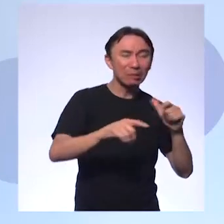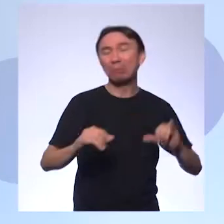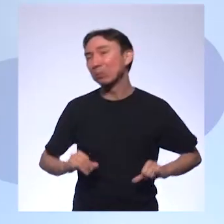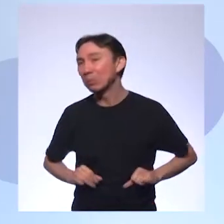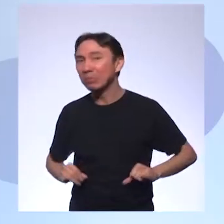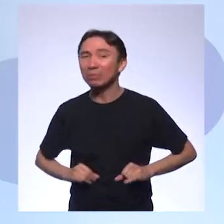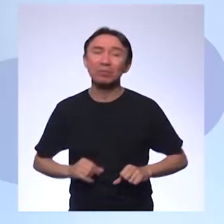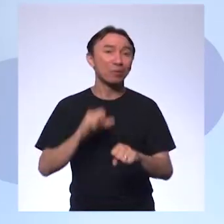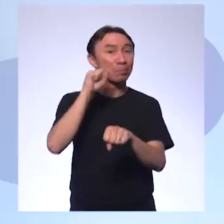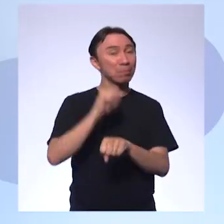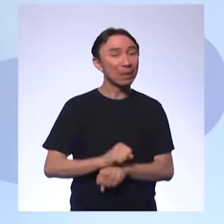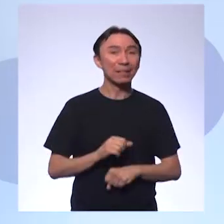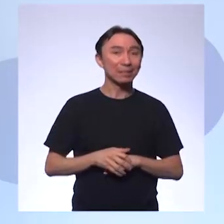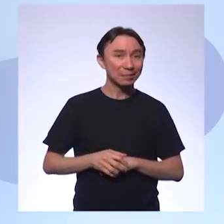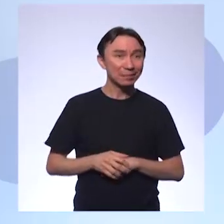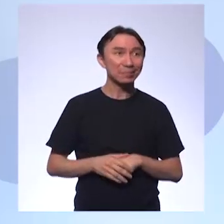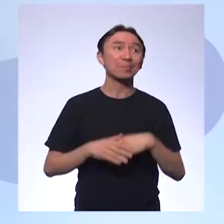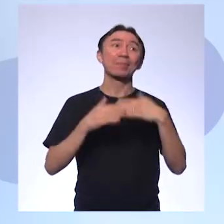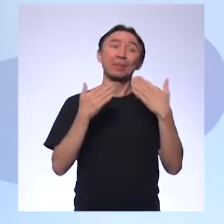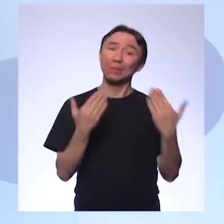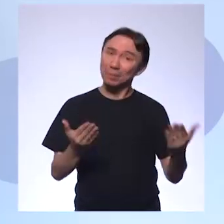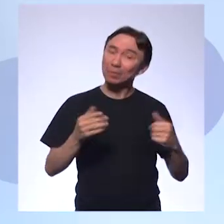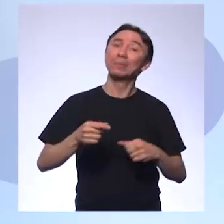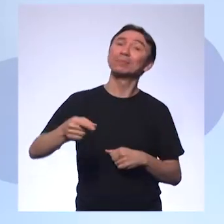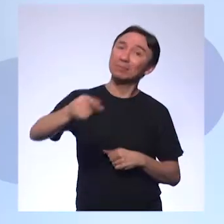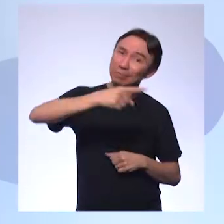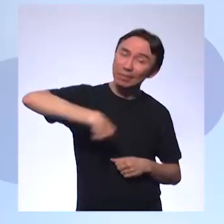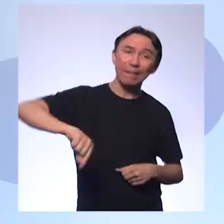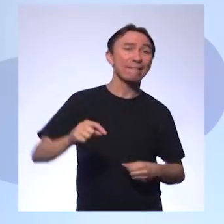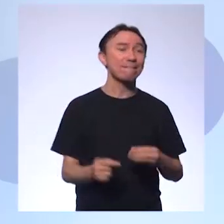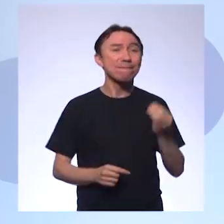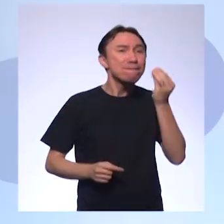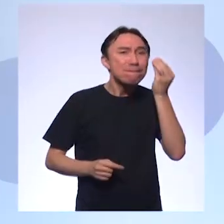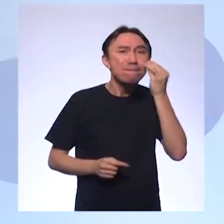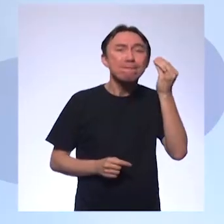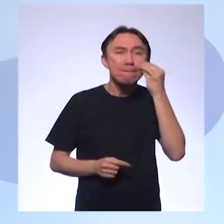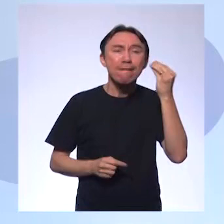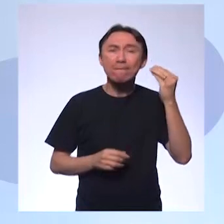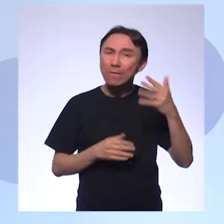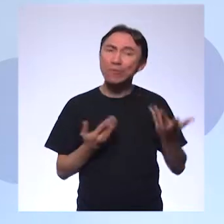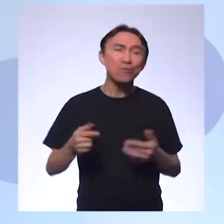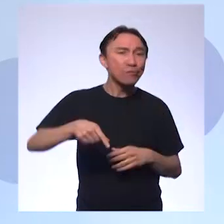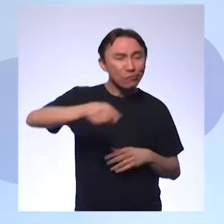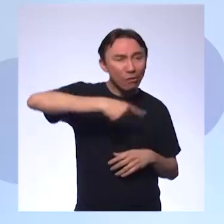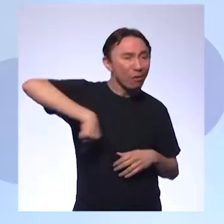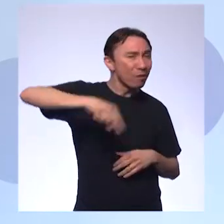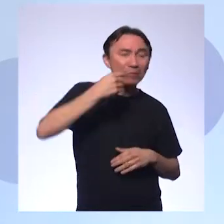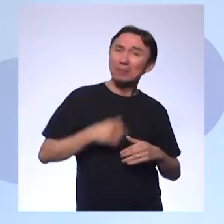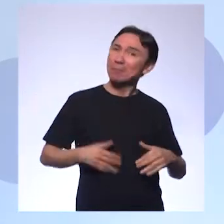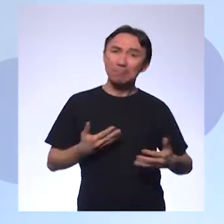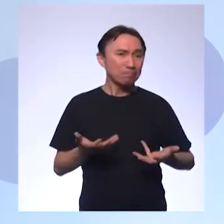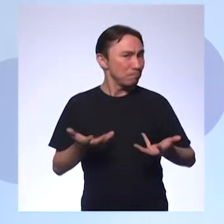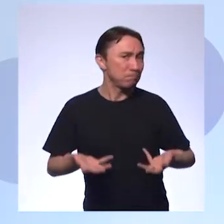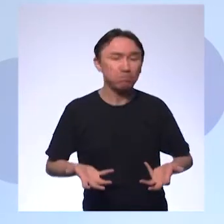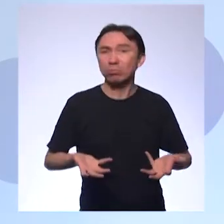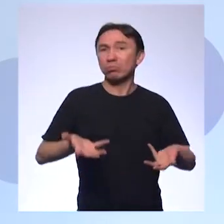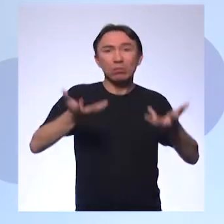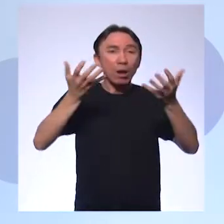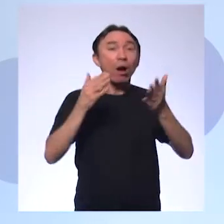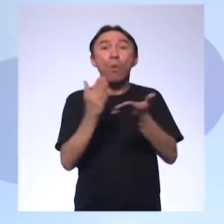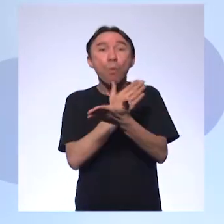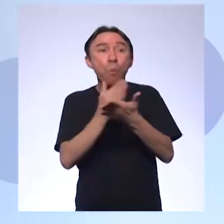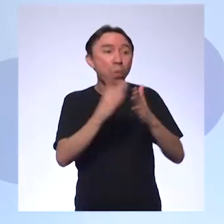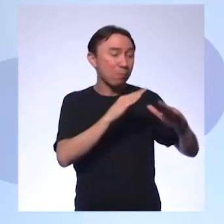gente está se aprimorando, se engrandecendo, né? Melhorando as nossas competências, inclusive aquelas que nós não temos, e